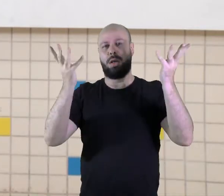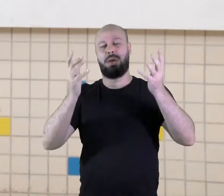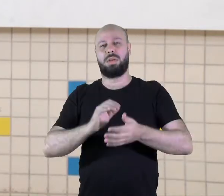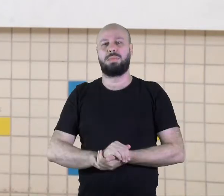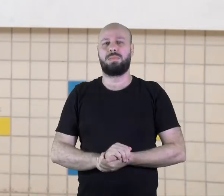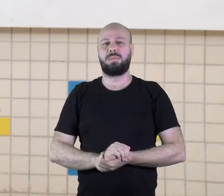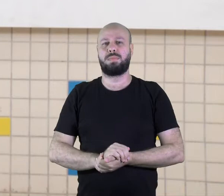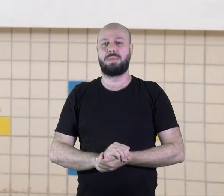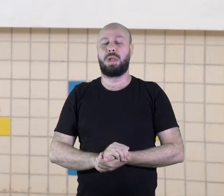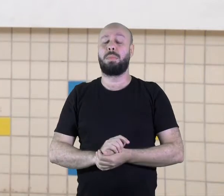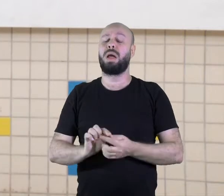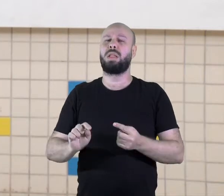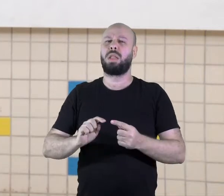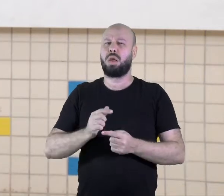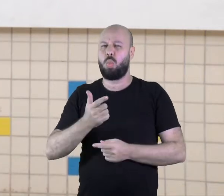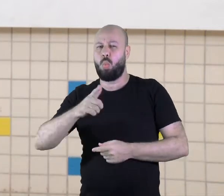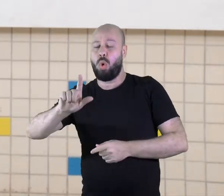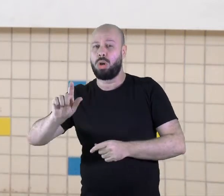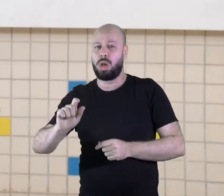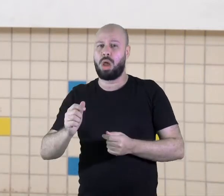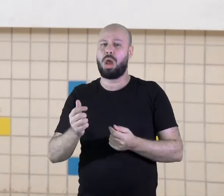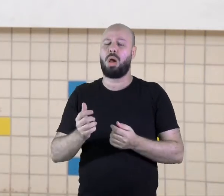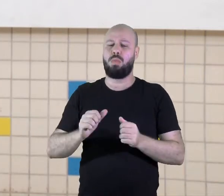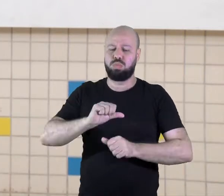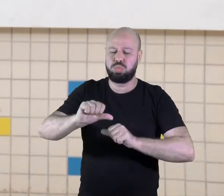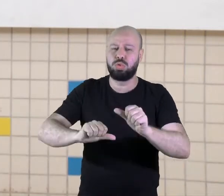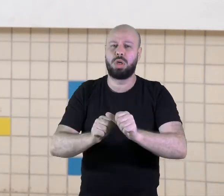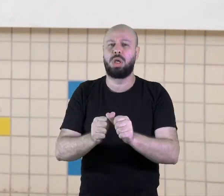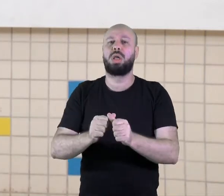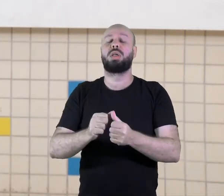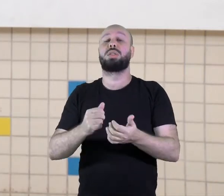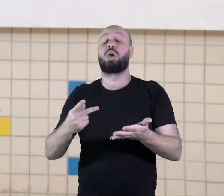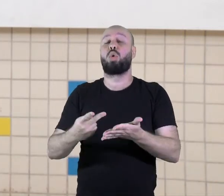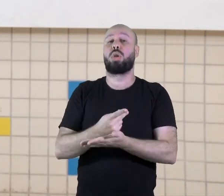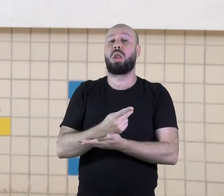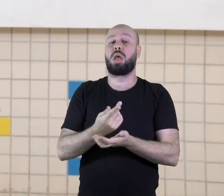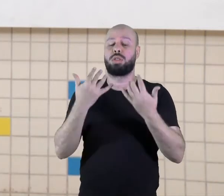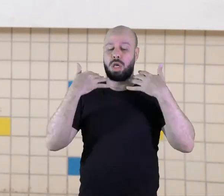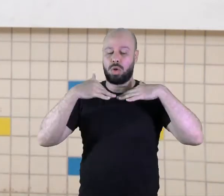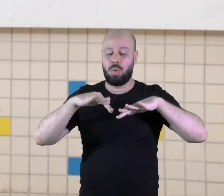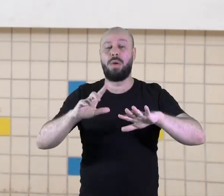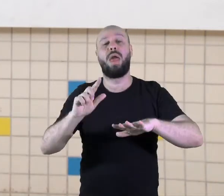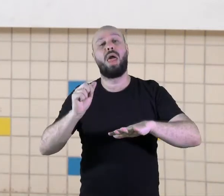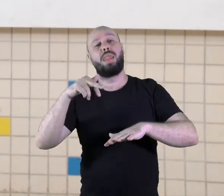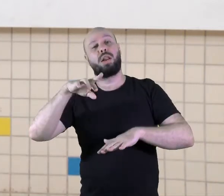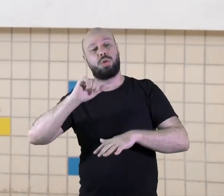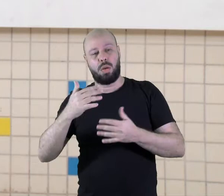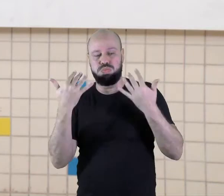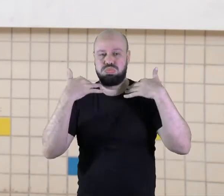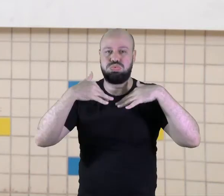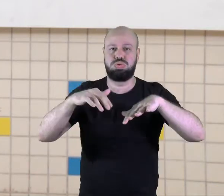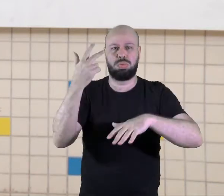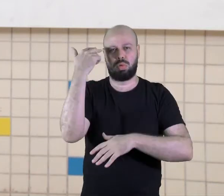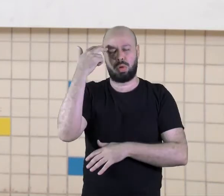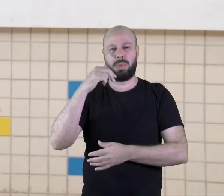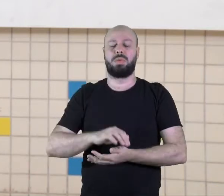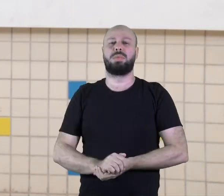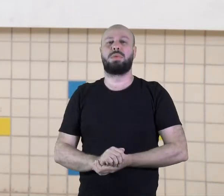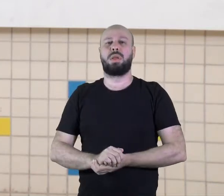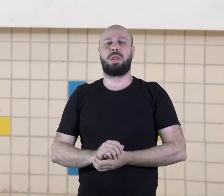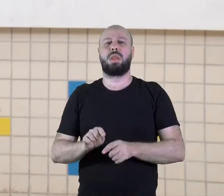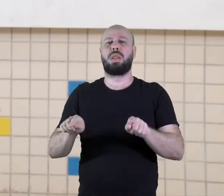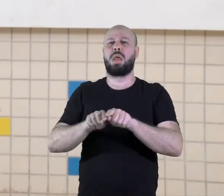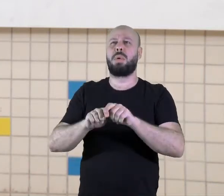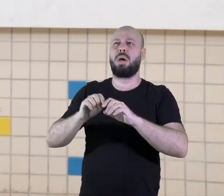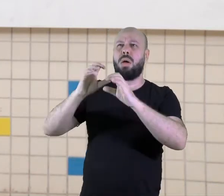causadas de maneira natural, elas são chamadas de mudanças naturais. Vimos também sobre a astronomia, que é essa ciência que